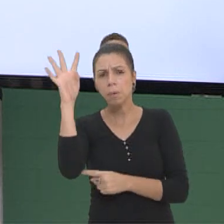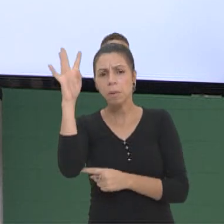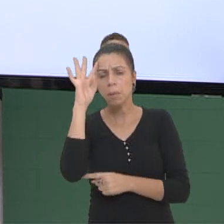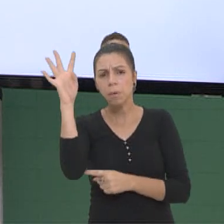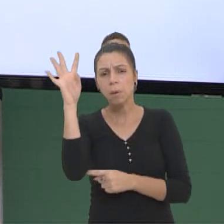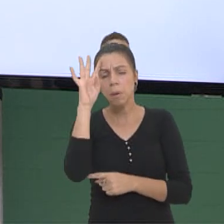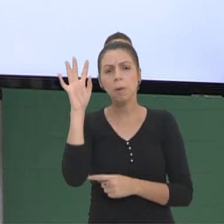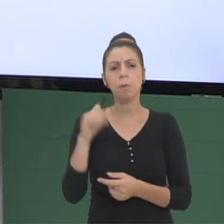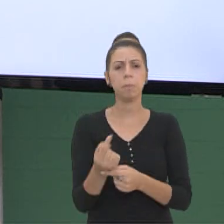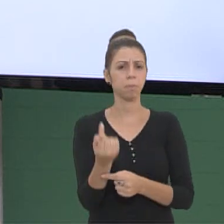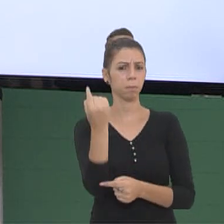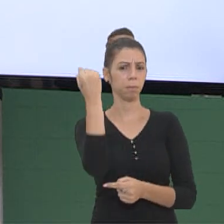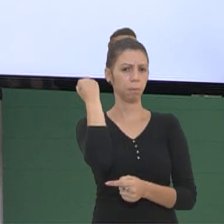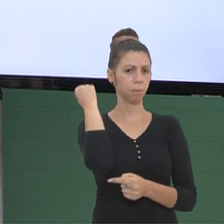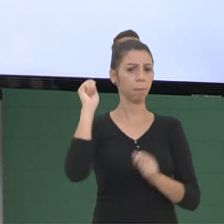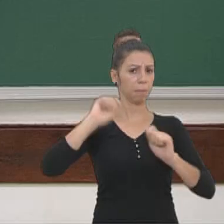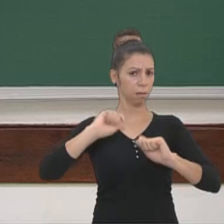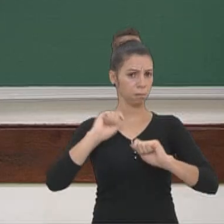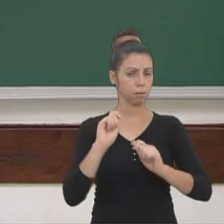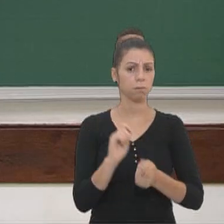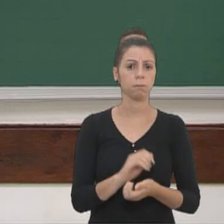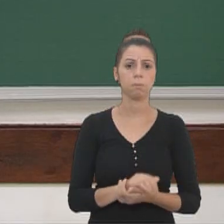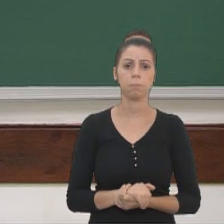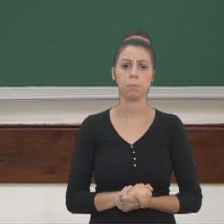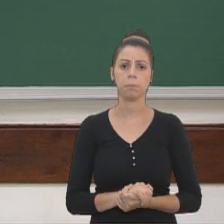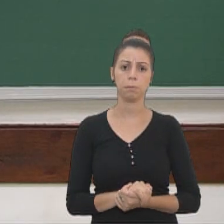vamos fazer uma retomada. Tá?